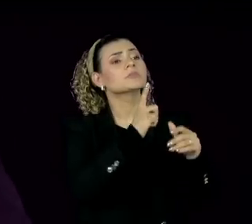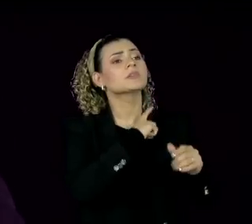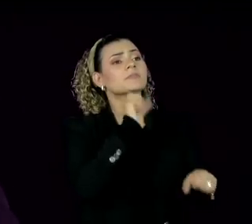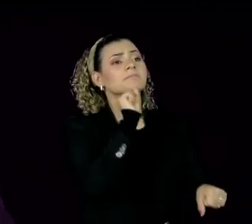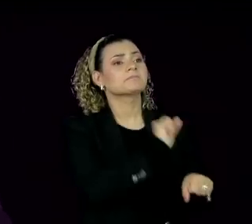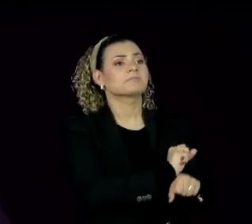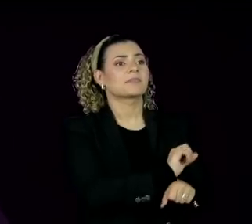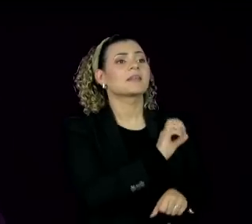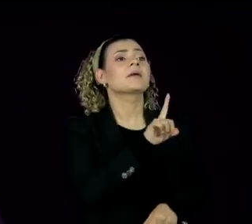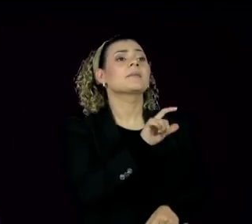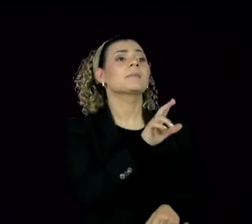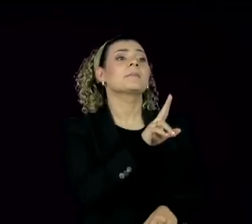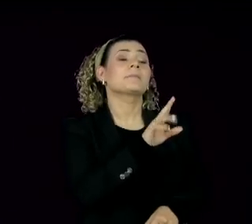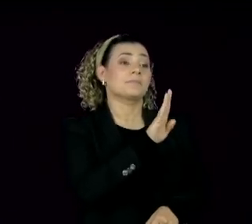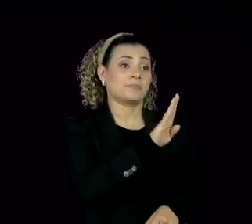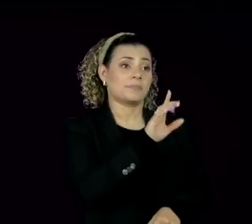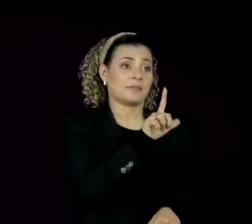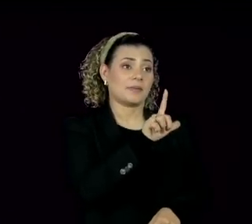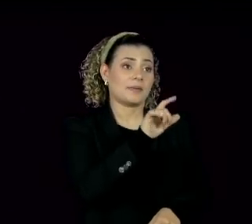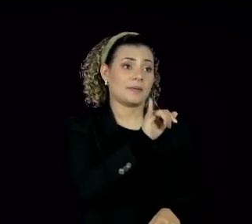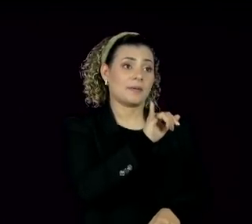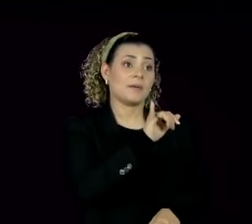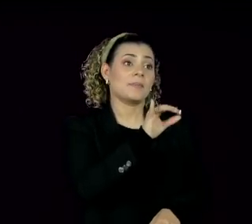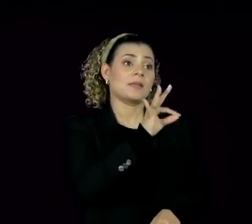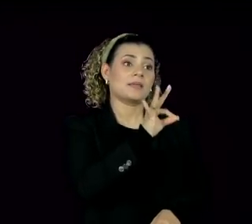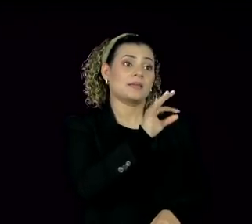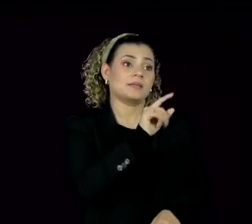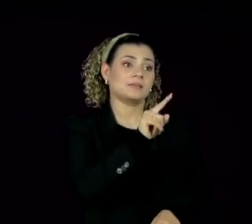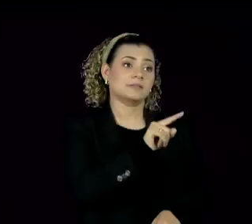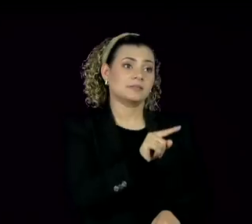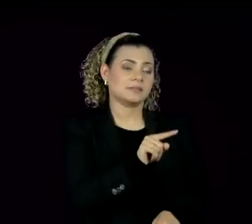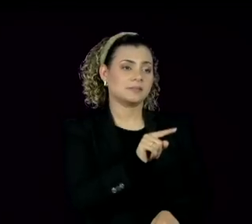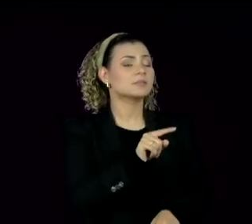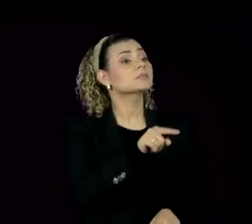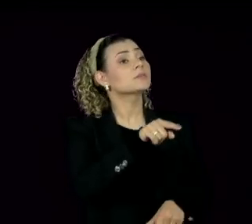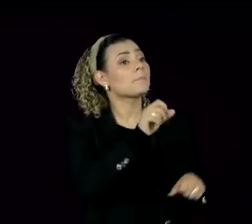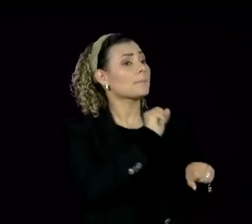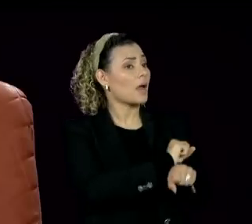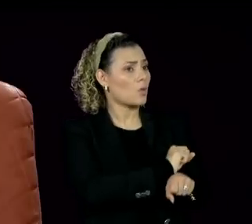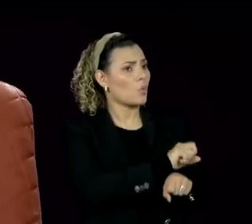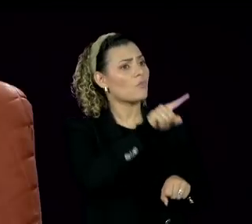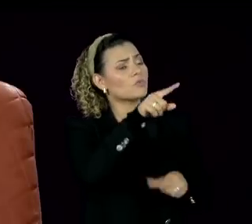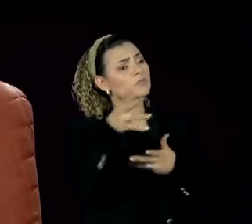Blitz e você foi convidado para fazer um disco solo, mas não quis. Por quê?